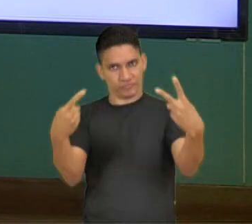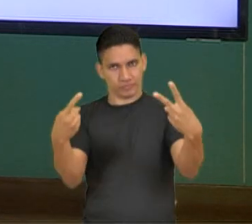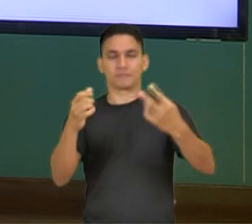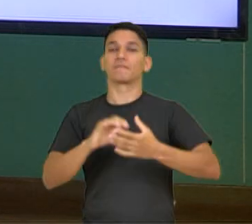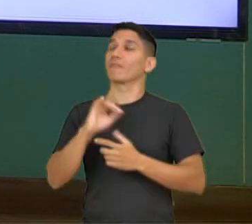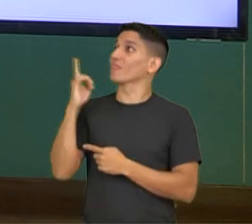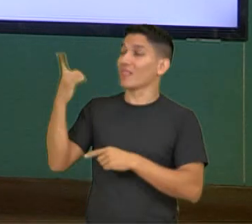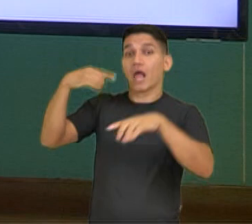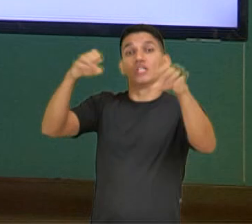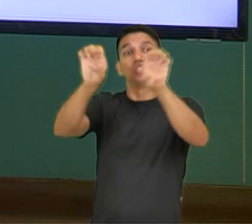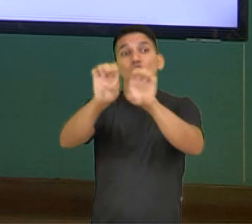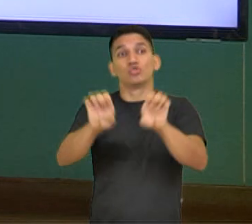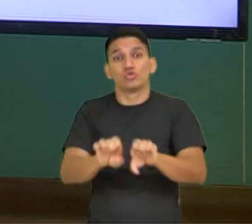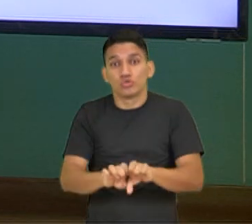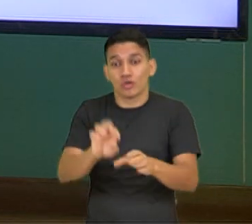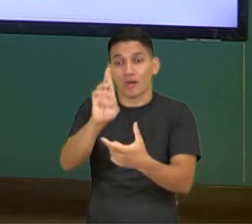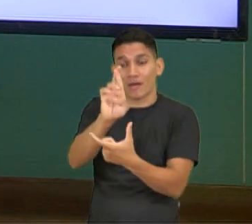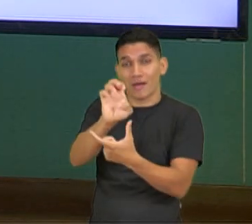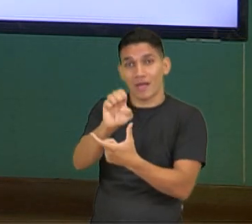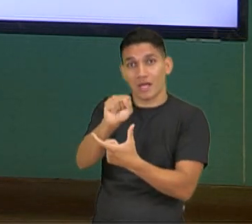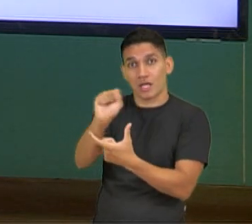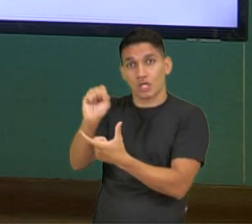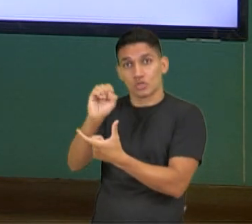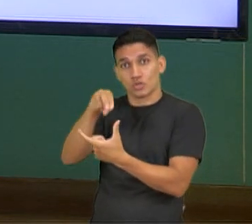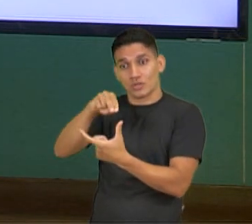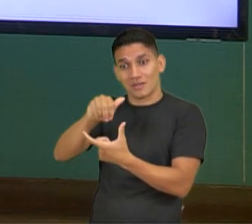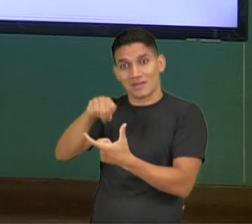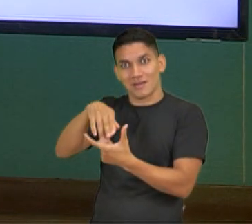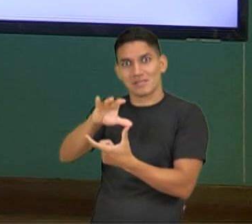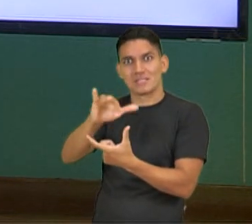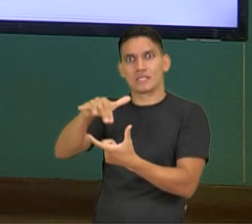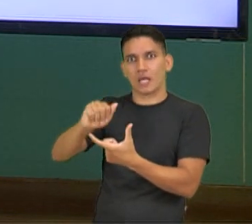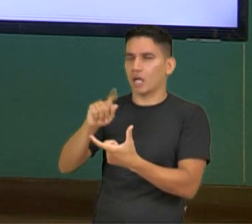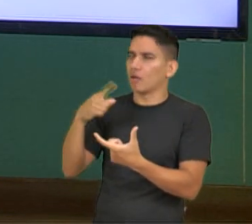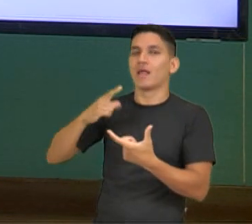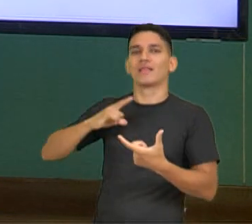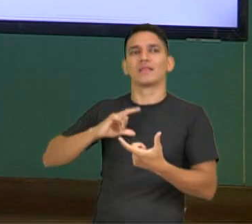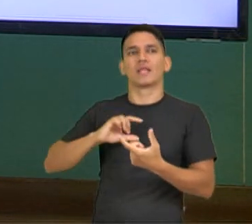de estrutura de ressonância. Nós temos essas duplas ligações químicas